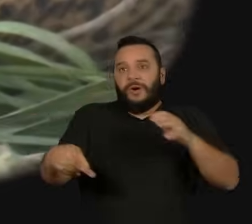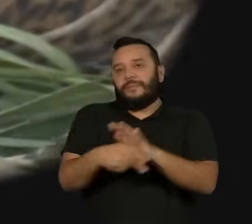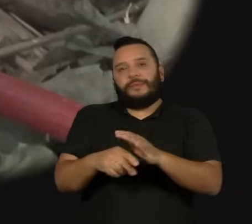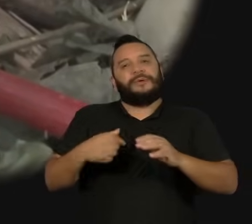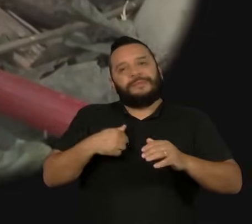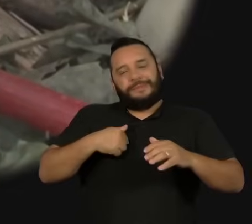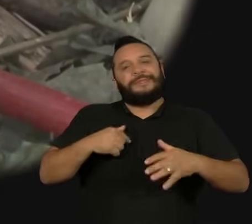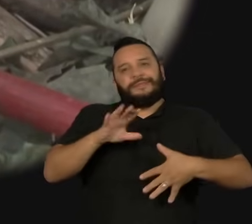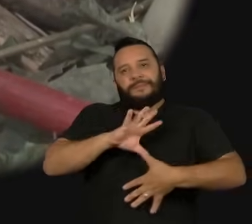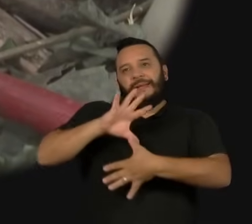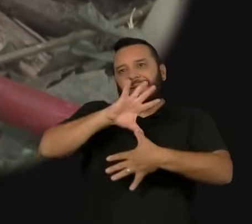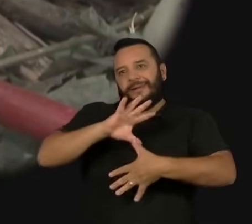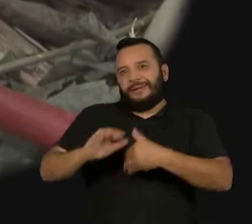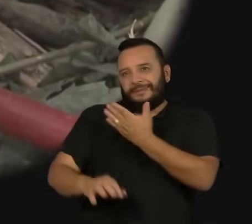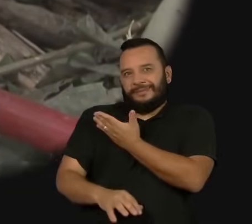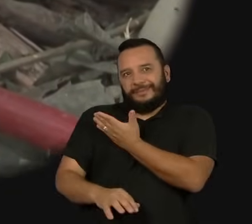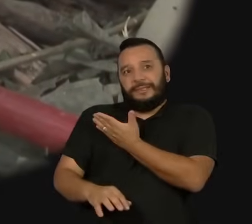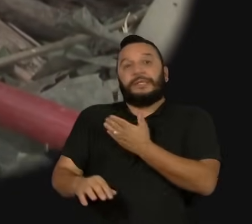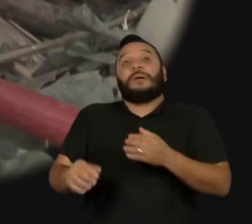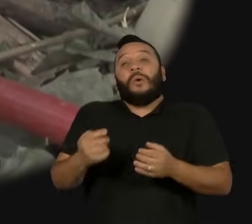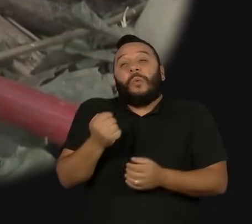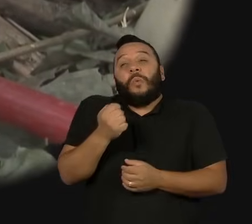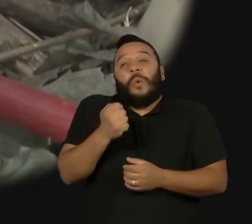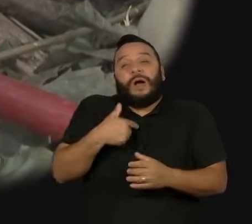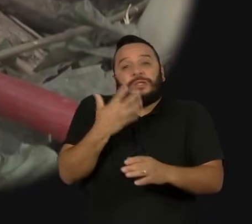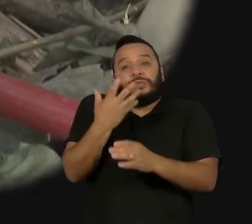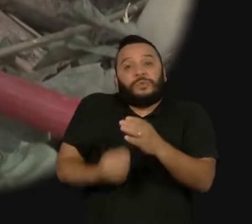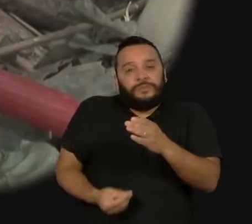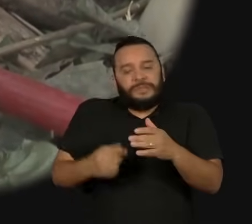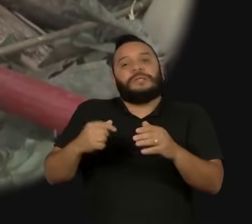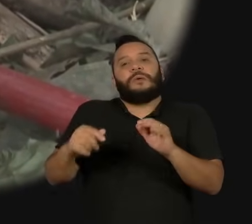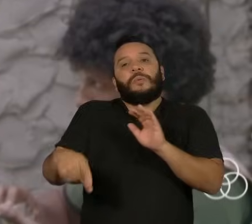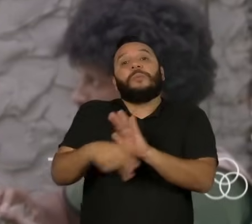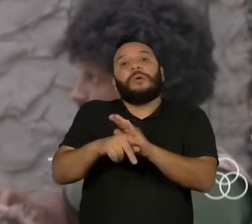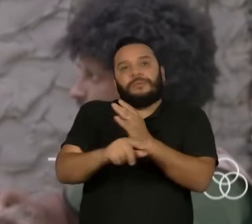também ameaçada de extinção no Pantanal,